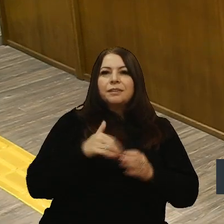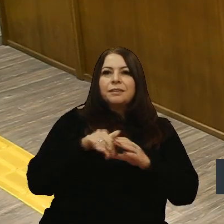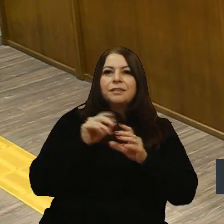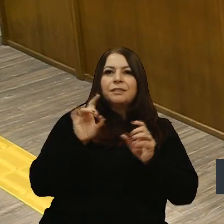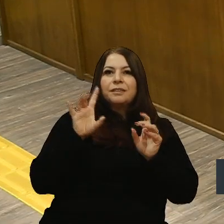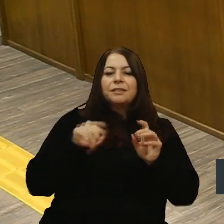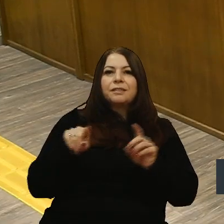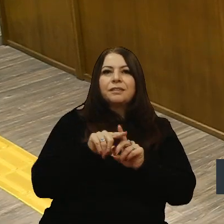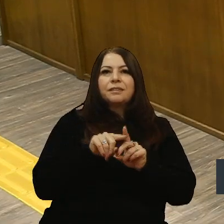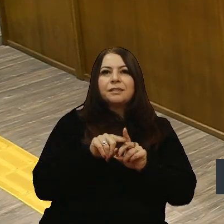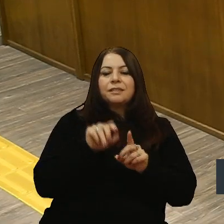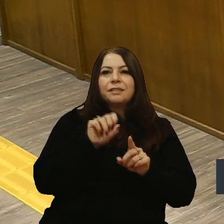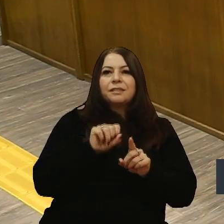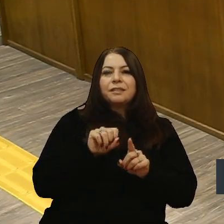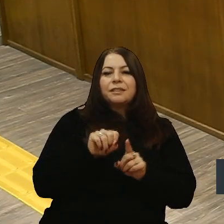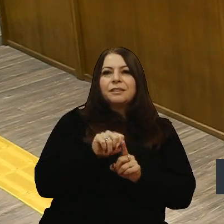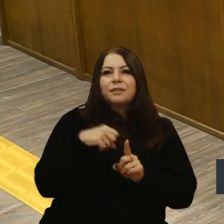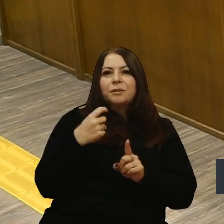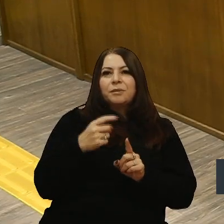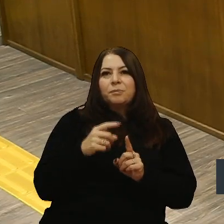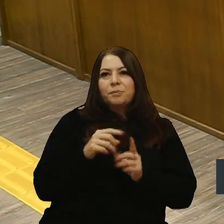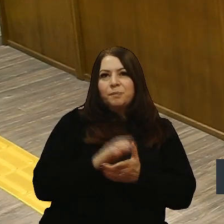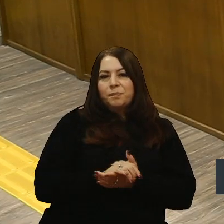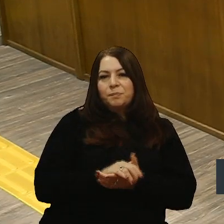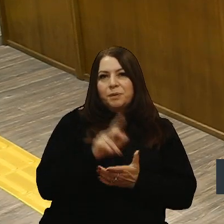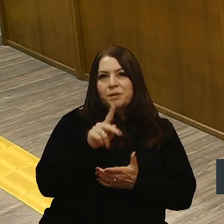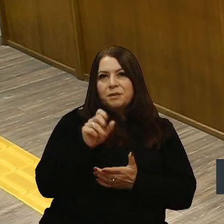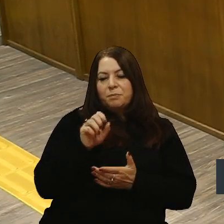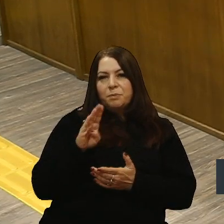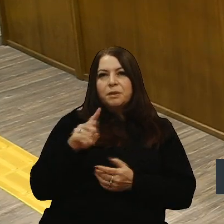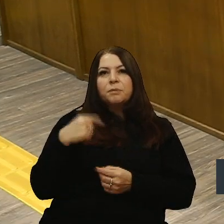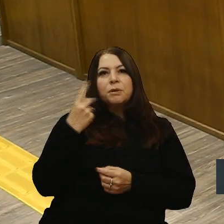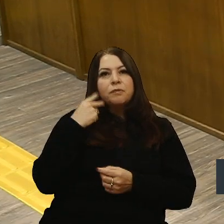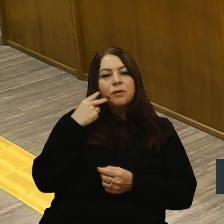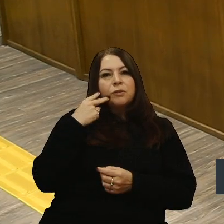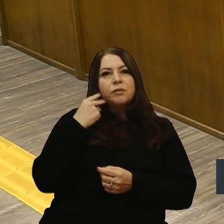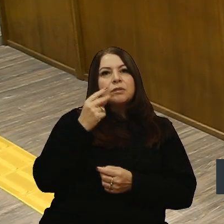do Partido Socialista Brasileiro. Próximo vereador inscrito no grande expediente é o vereador